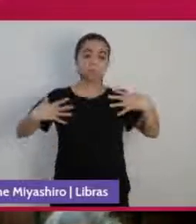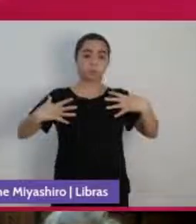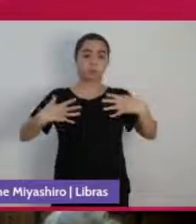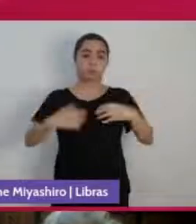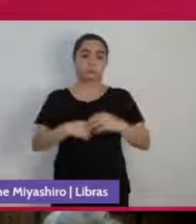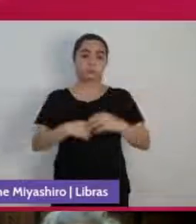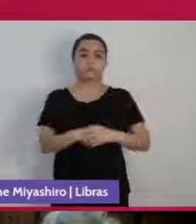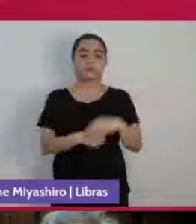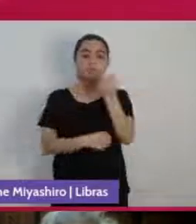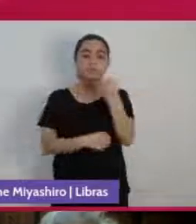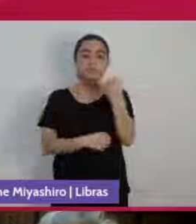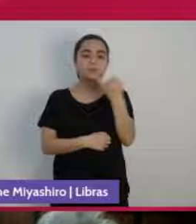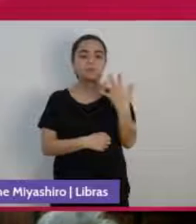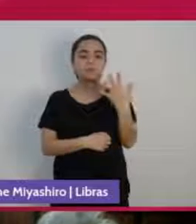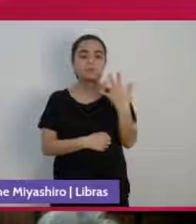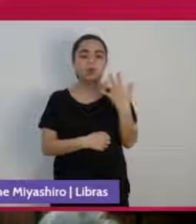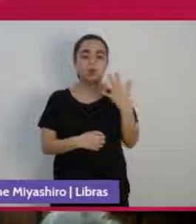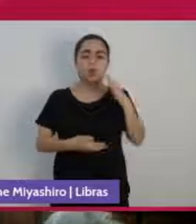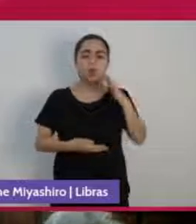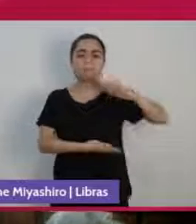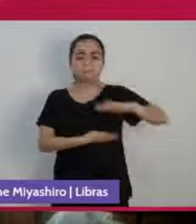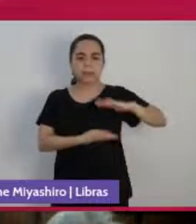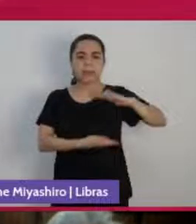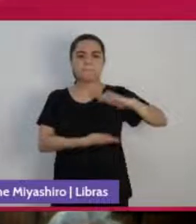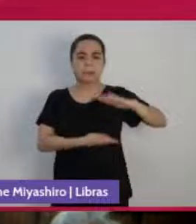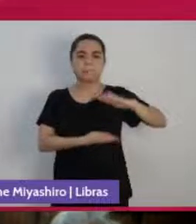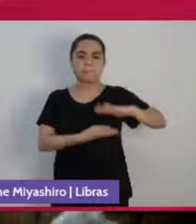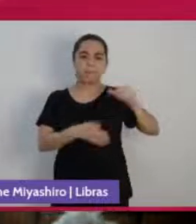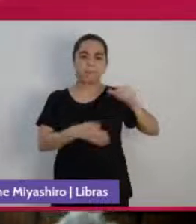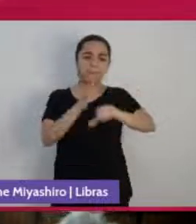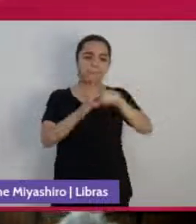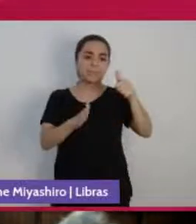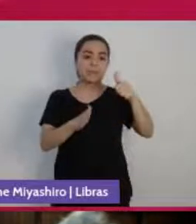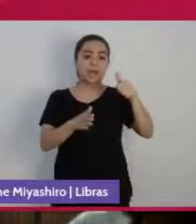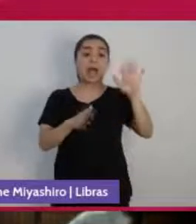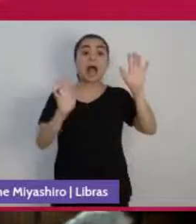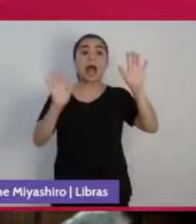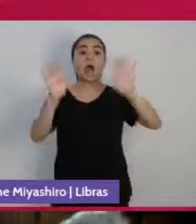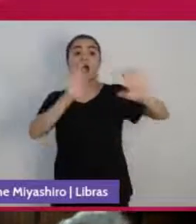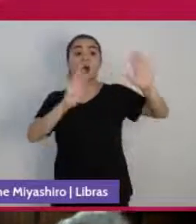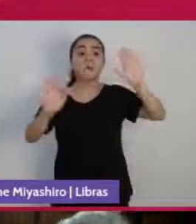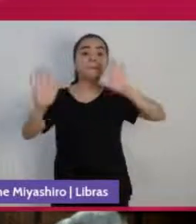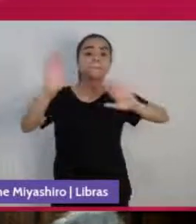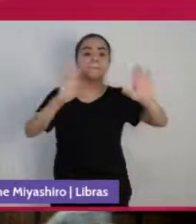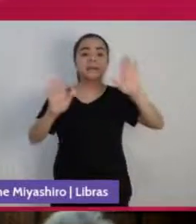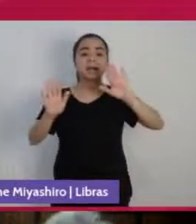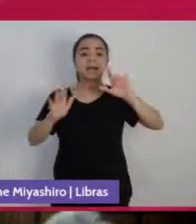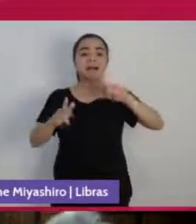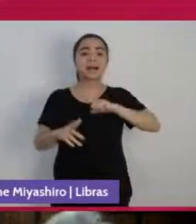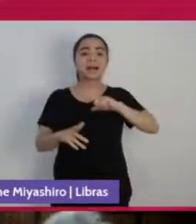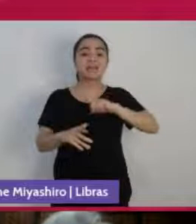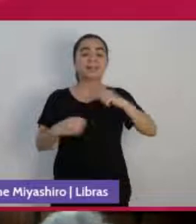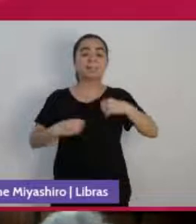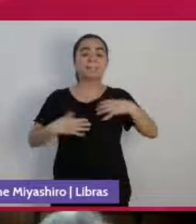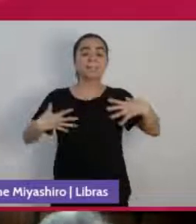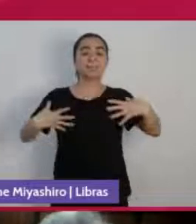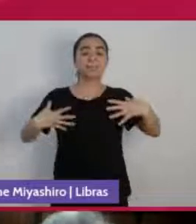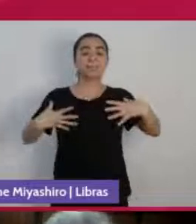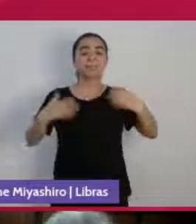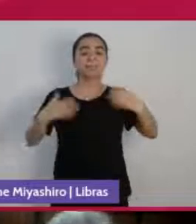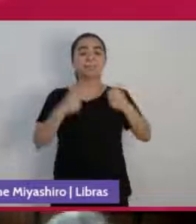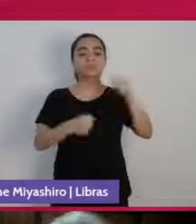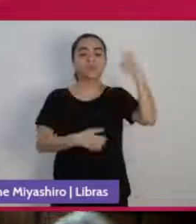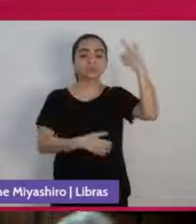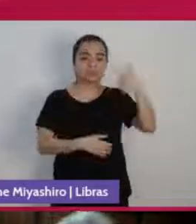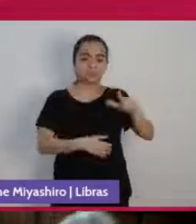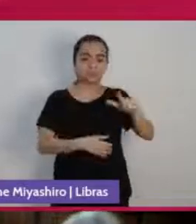eu vejo o colega fazendo a primeira imagem, aí, opa, tem implante, repete, e a paciente